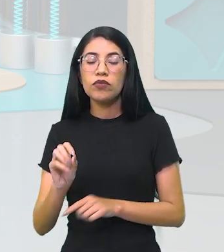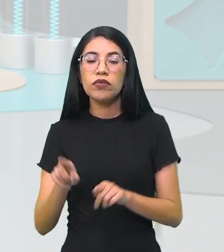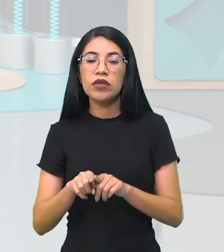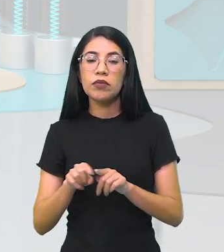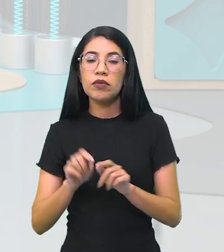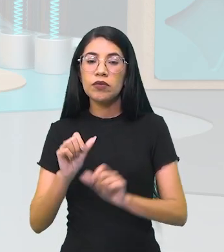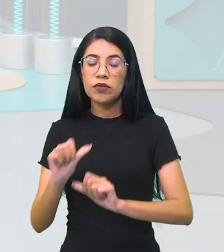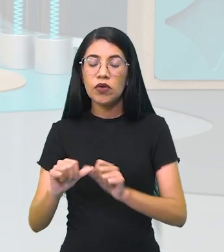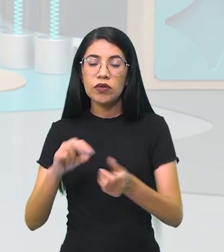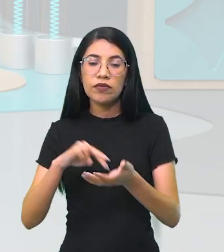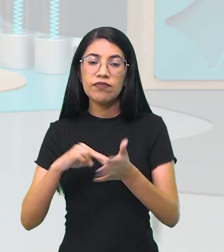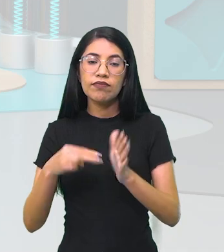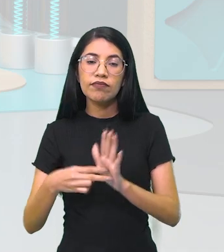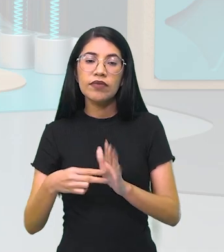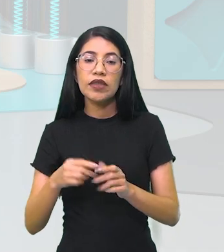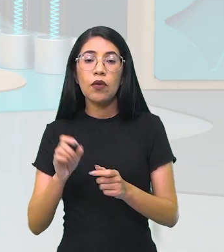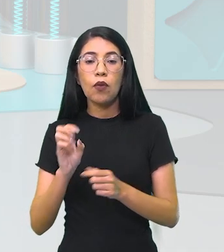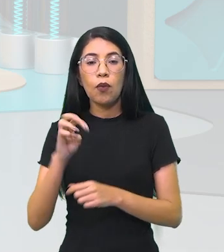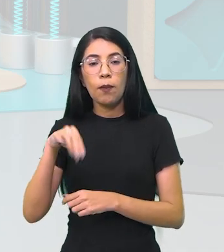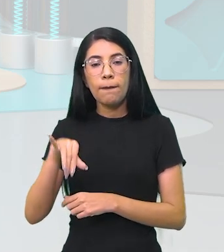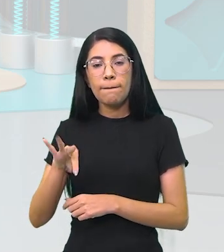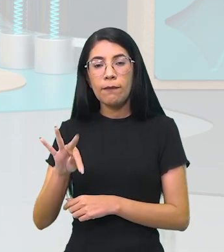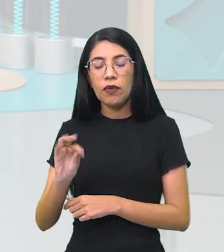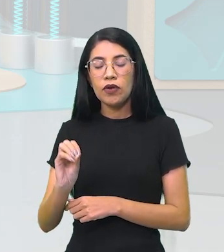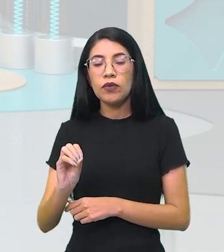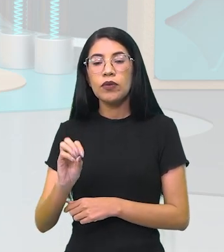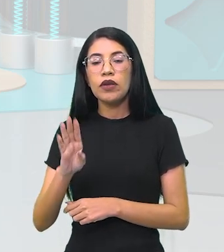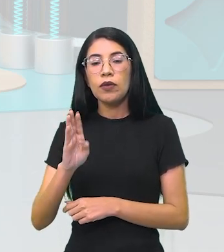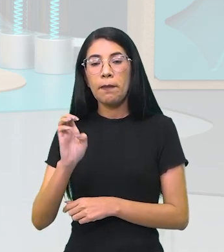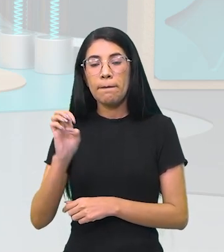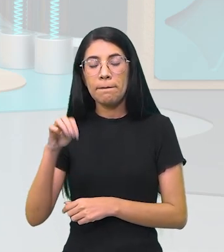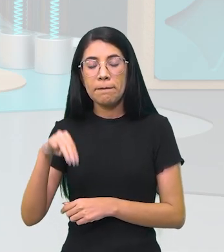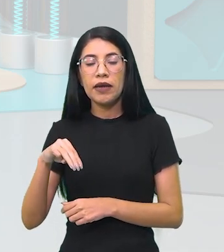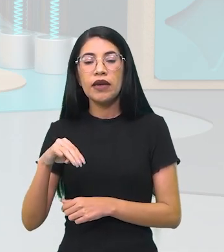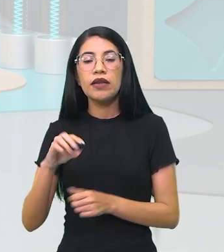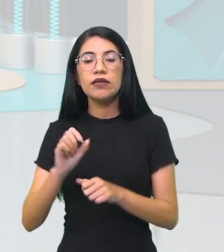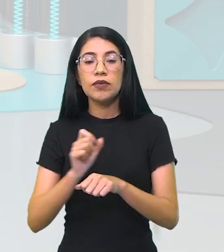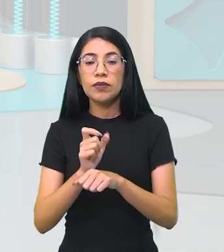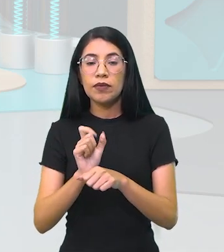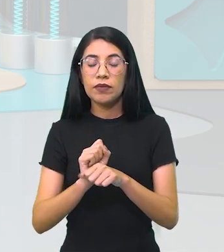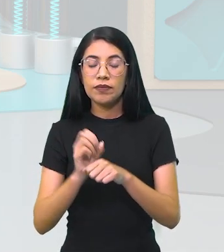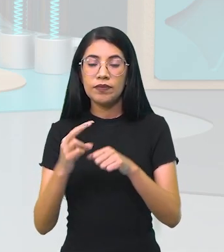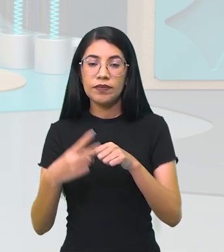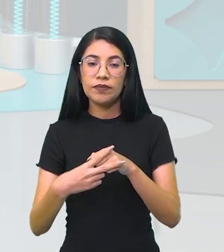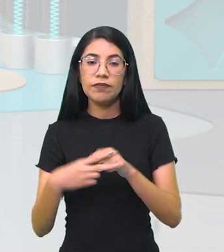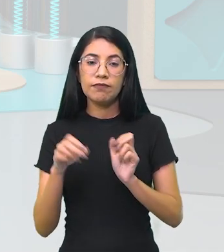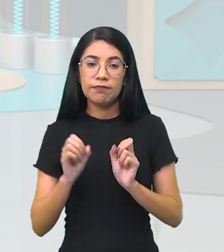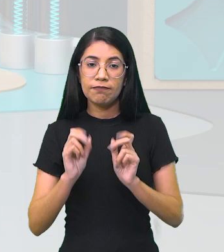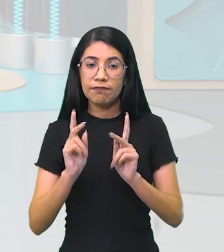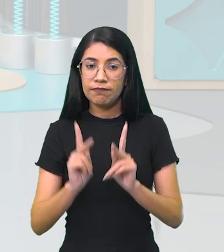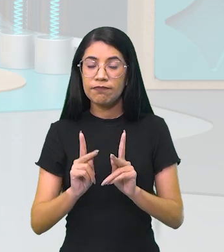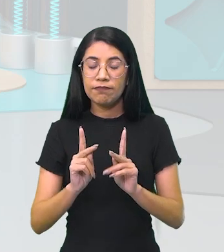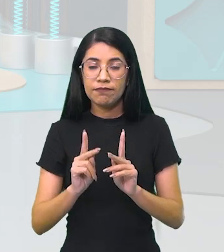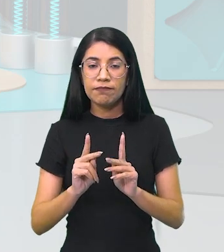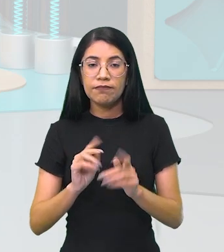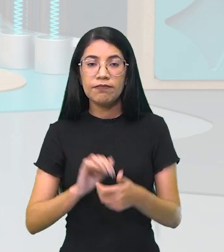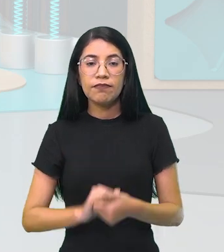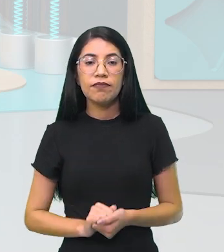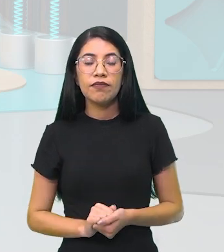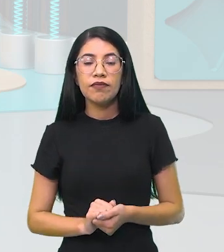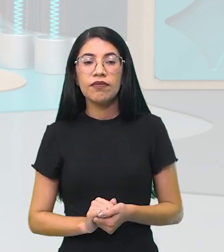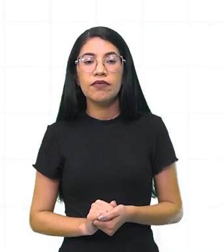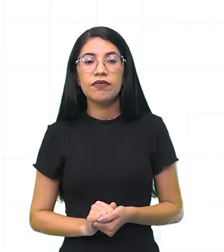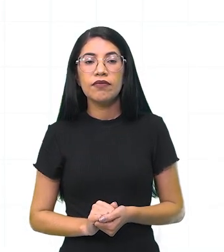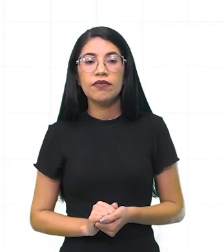Então, logo, as palavras muito e bem são advérbios. Ok, pessoal? Entendido até aqui? Vamos a